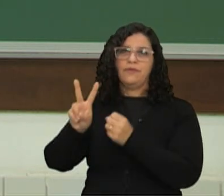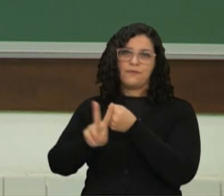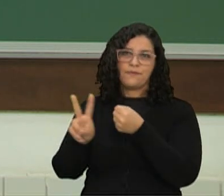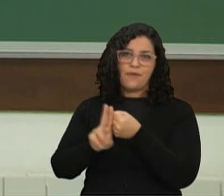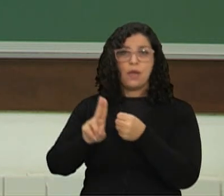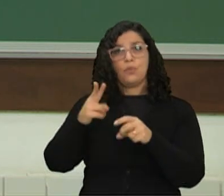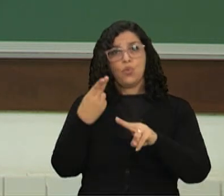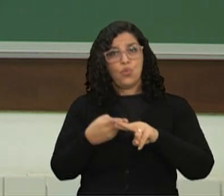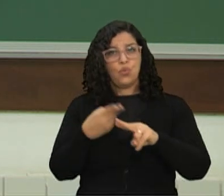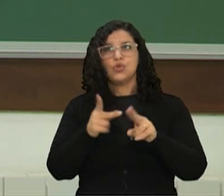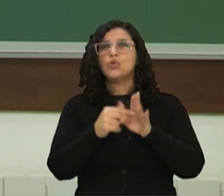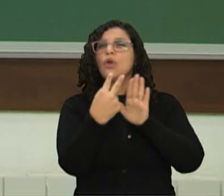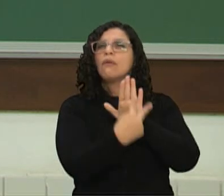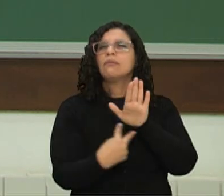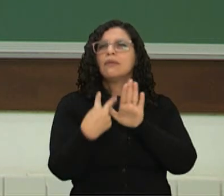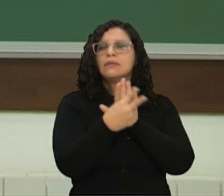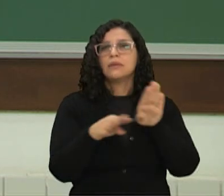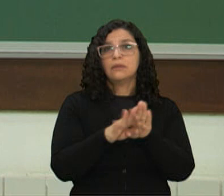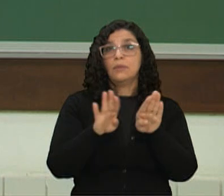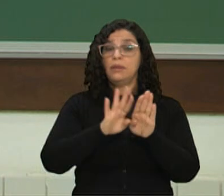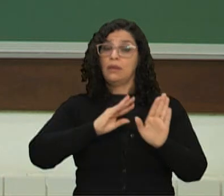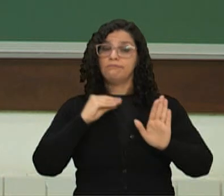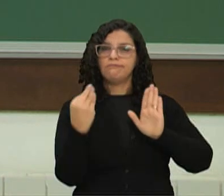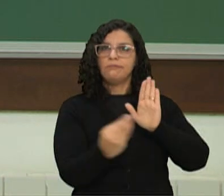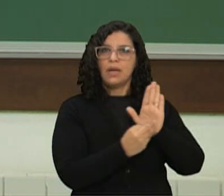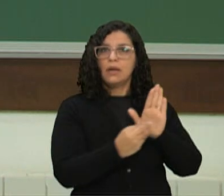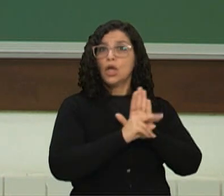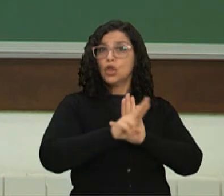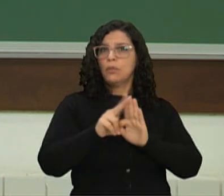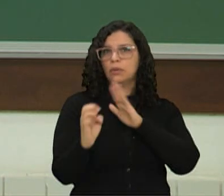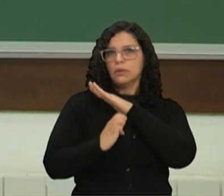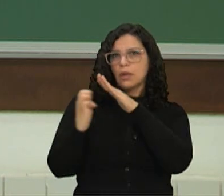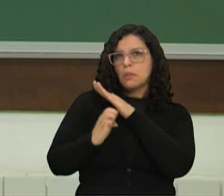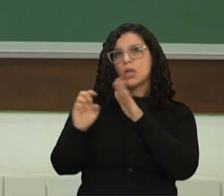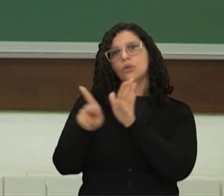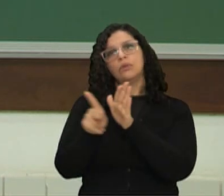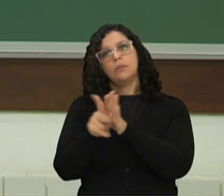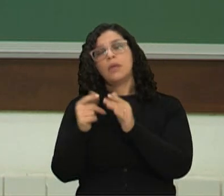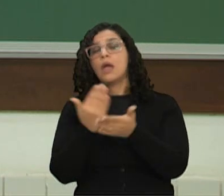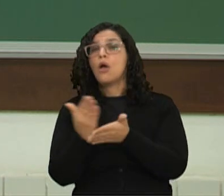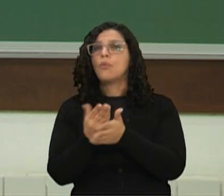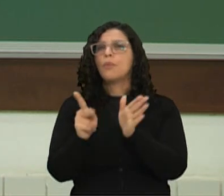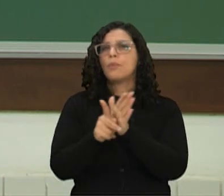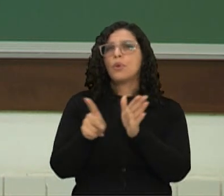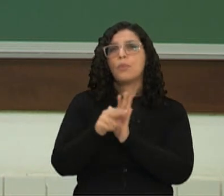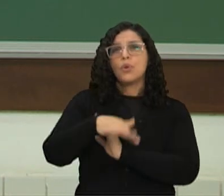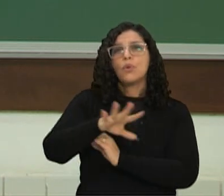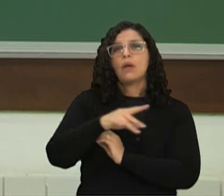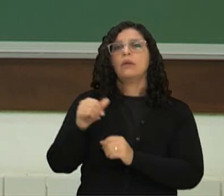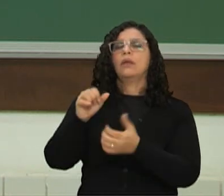da empresa responsável ou do órgão responsável por essa divulgação. Às vezes tem também o